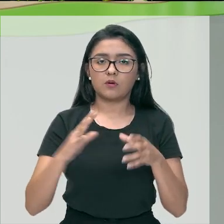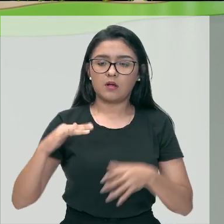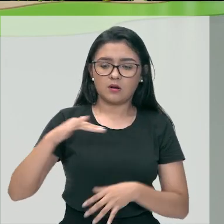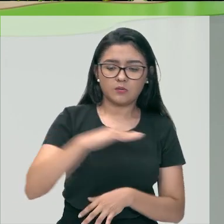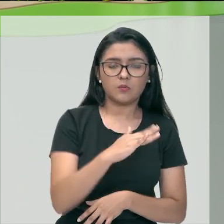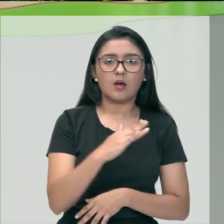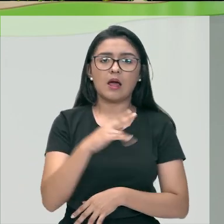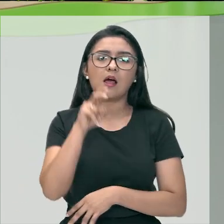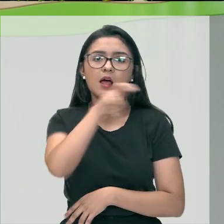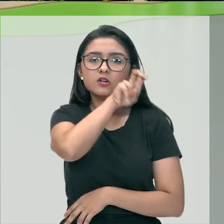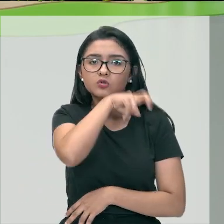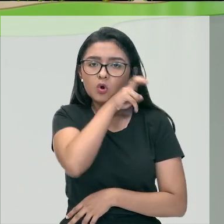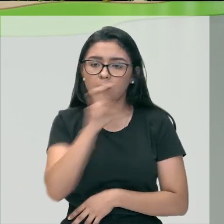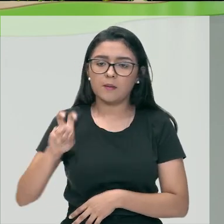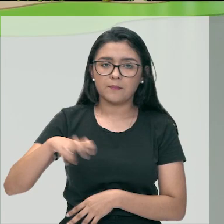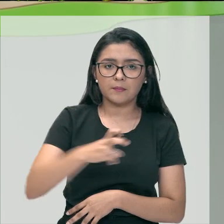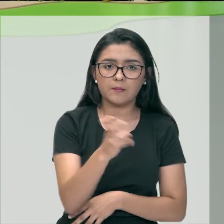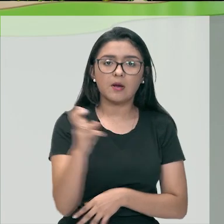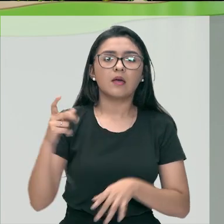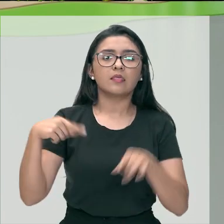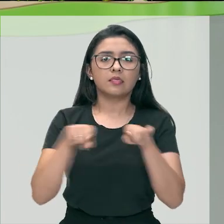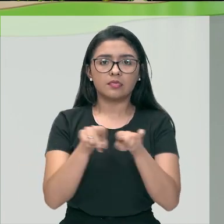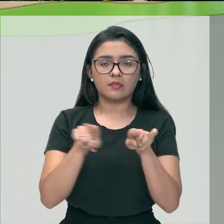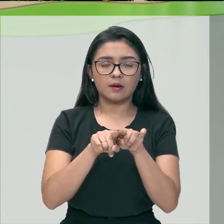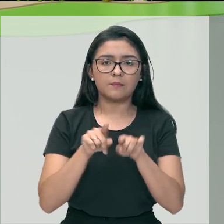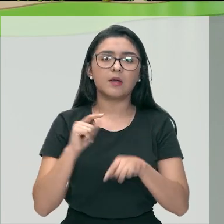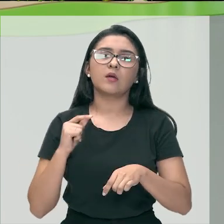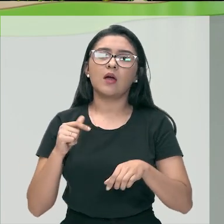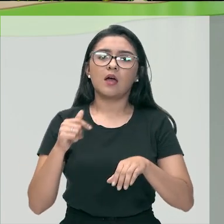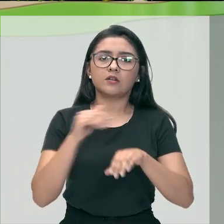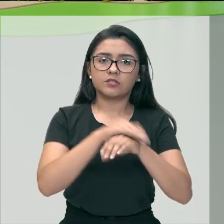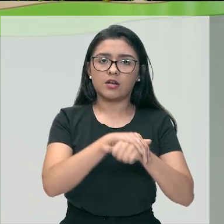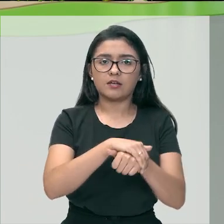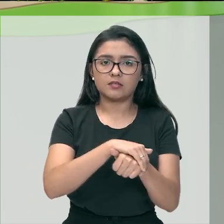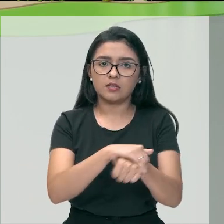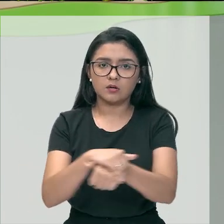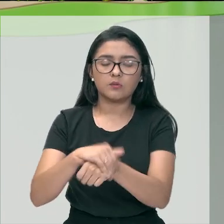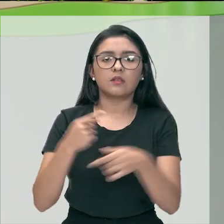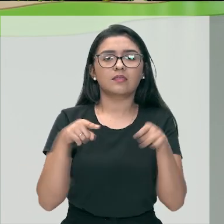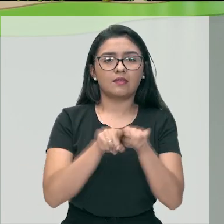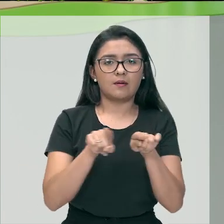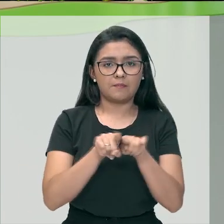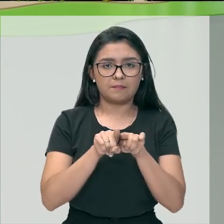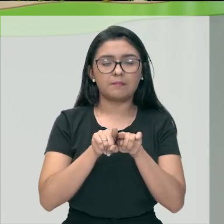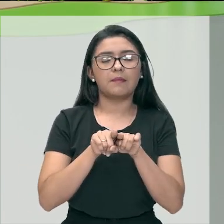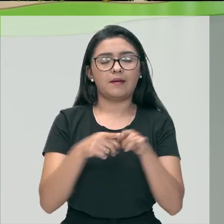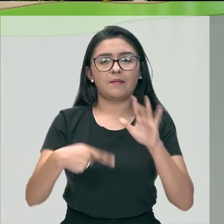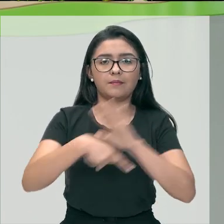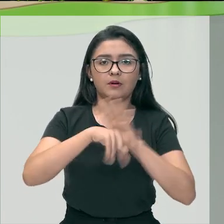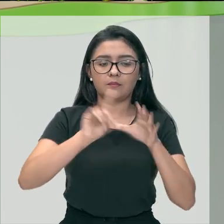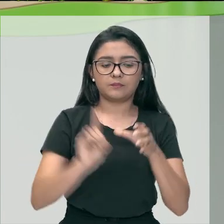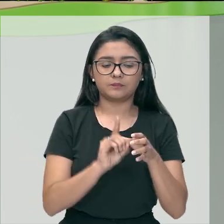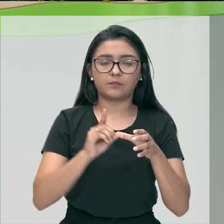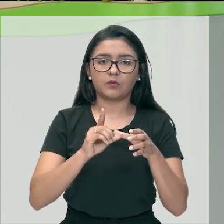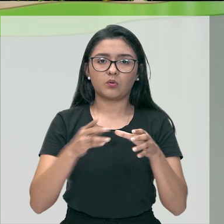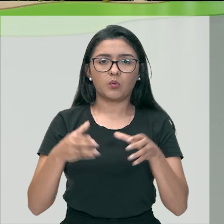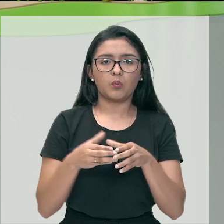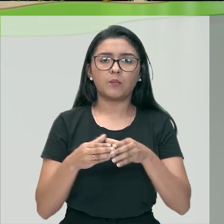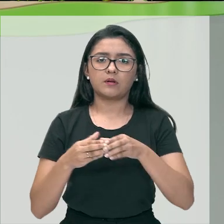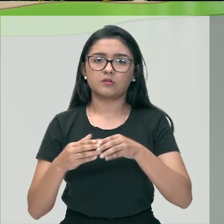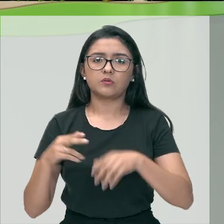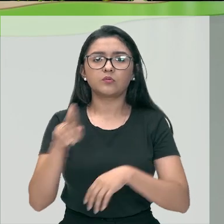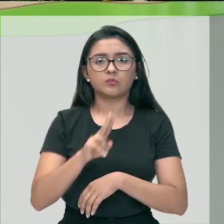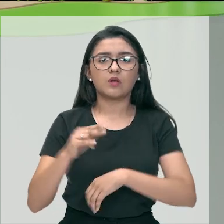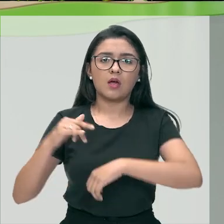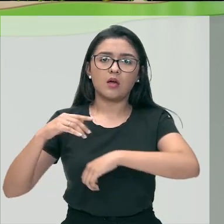mas também as cobras, né, as tartarugas, por exemplo, eles vão se locomover se rastejando, né, como se eles estivessem ali se arrastando